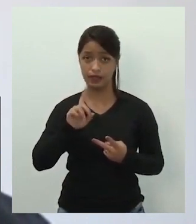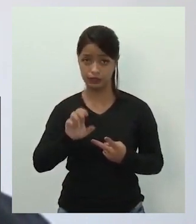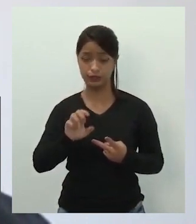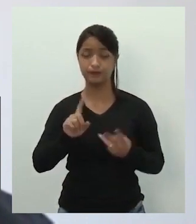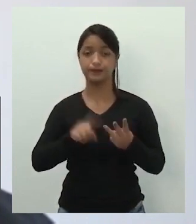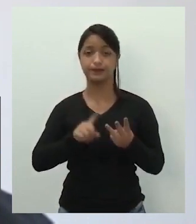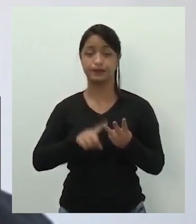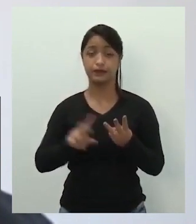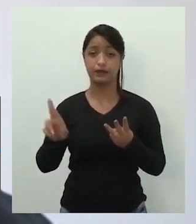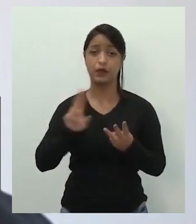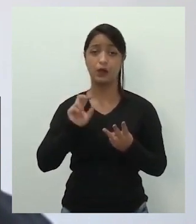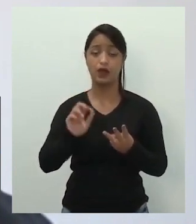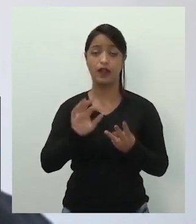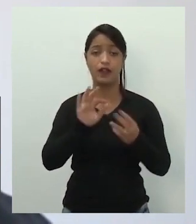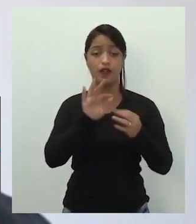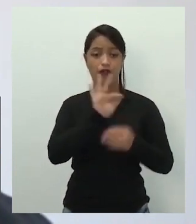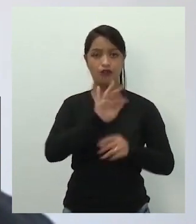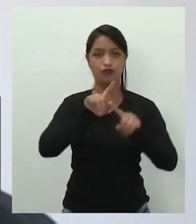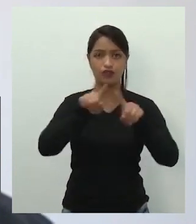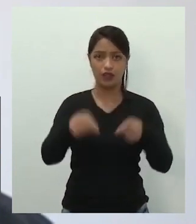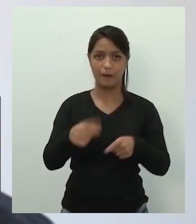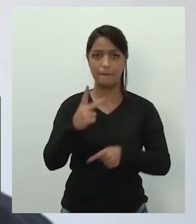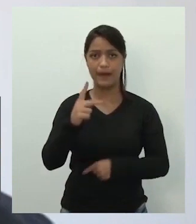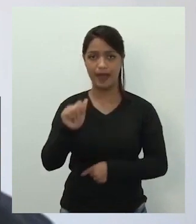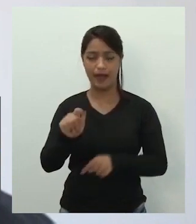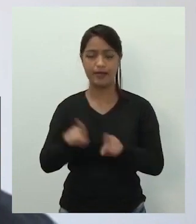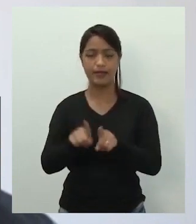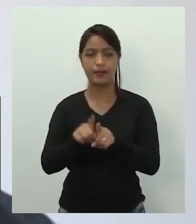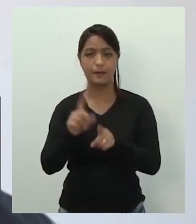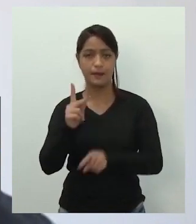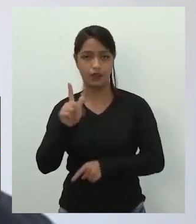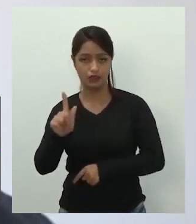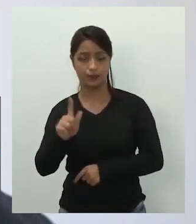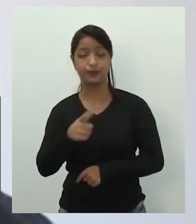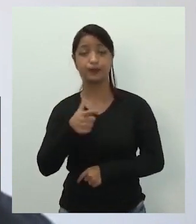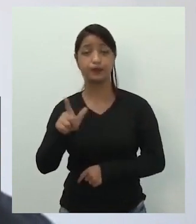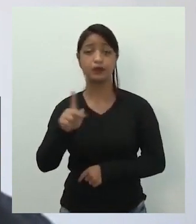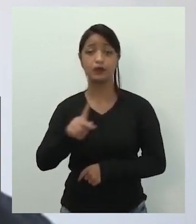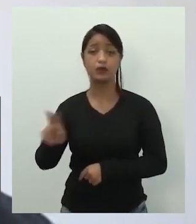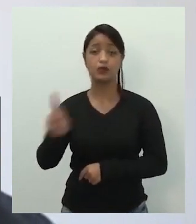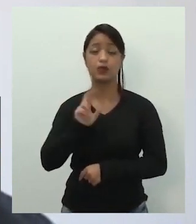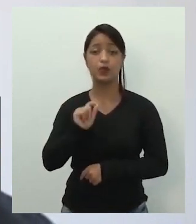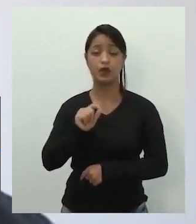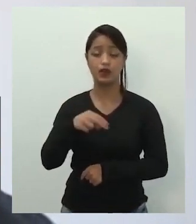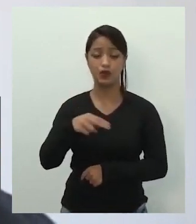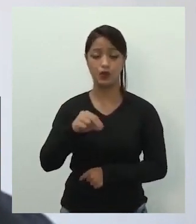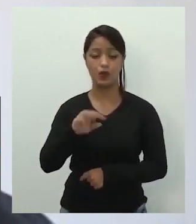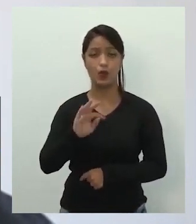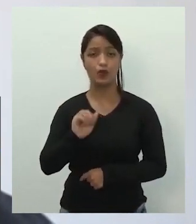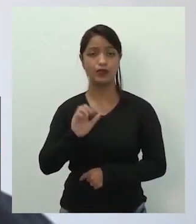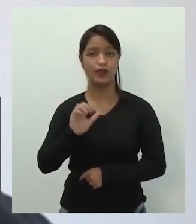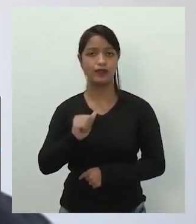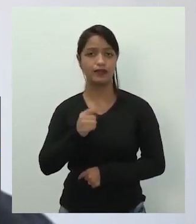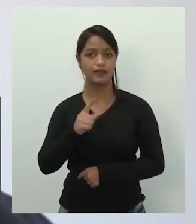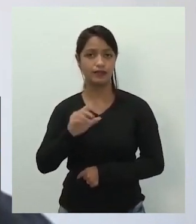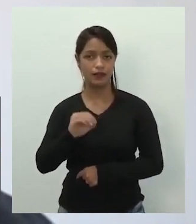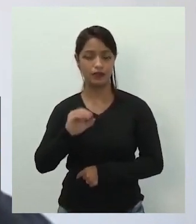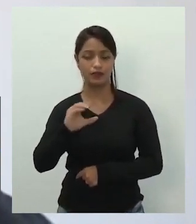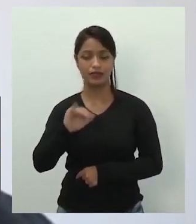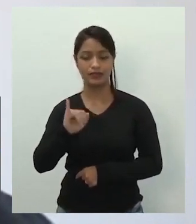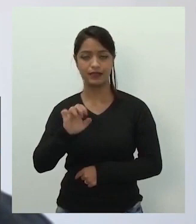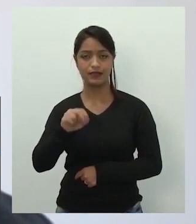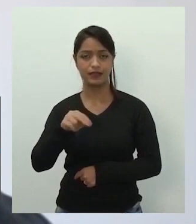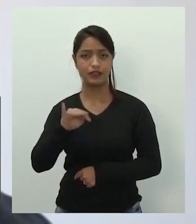e PG, professor Higino, notação científica, professora Rosa, barbante, materiais redondos para medir